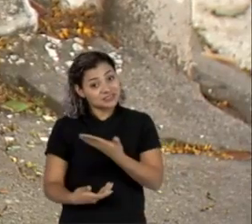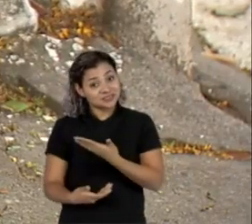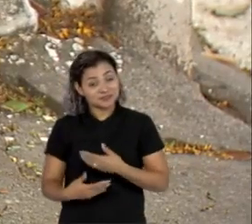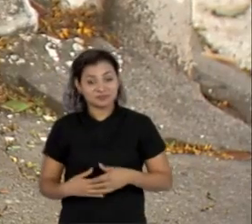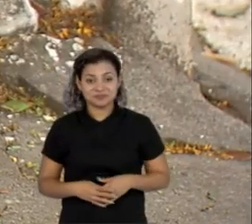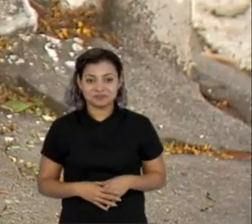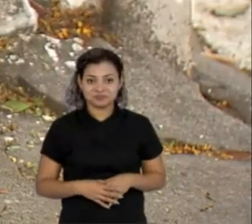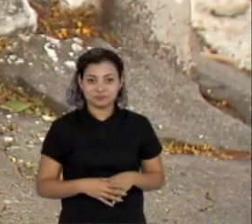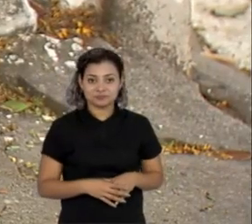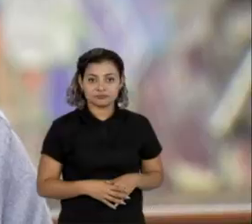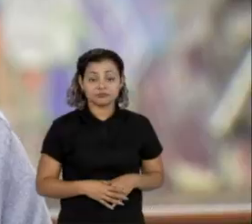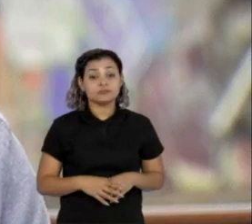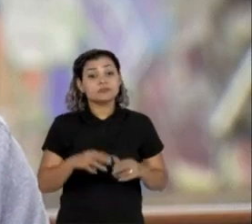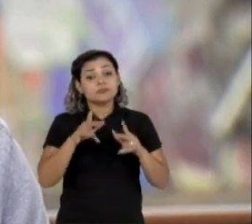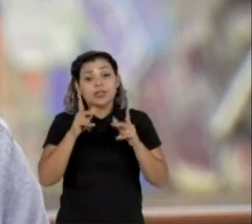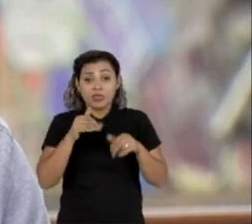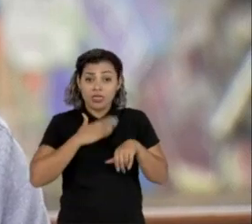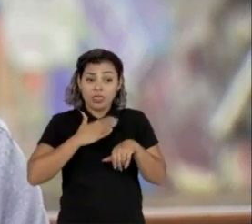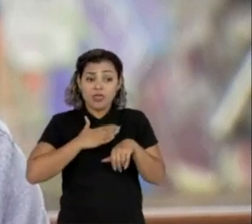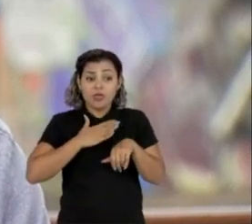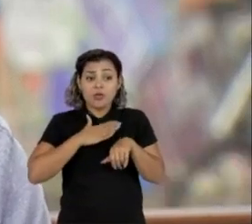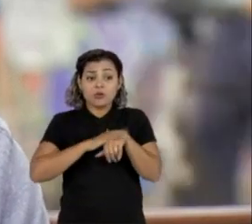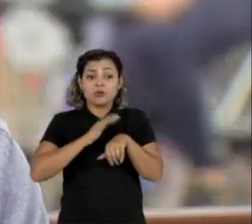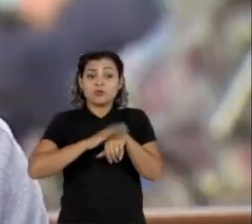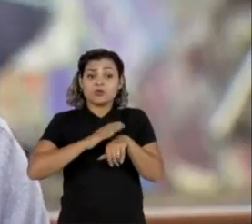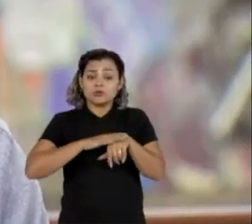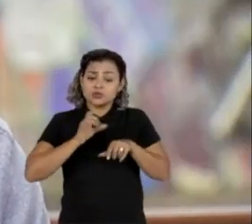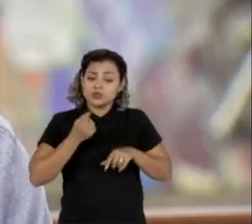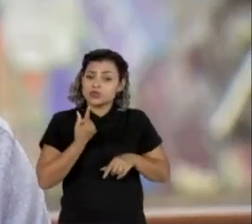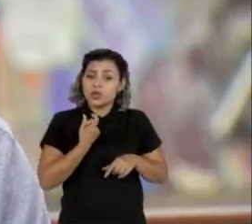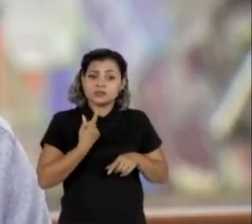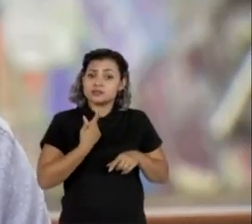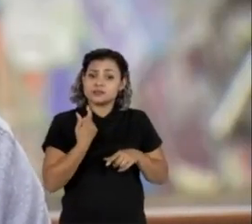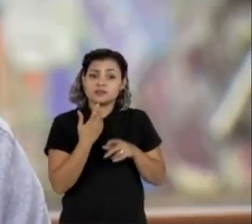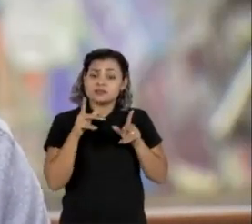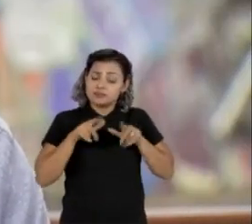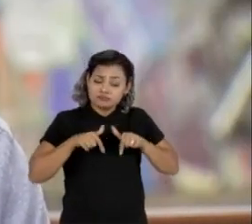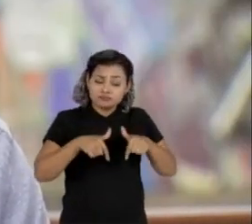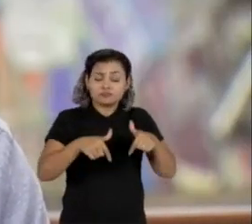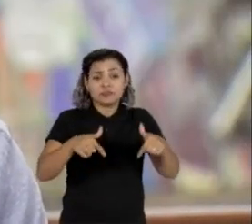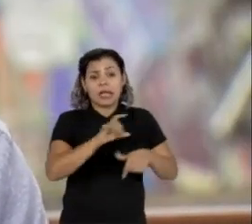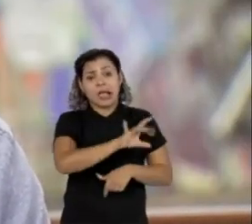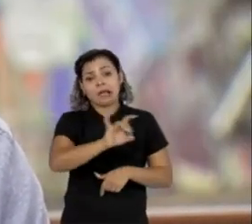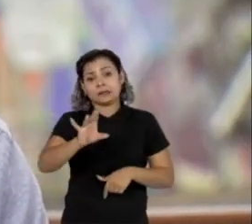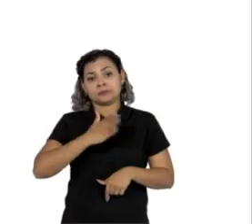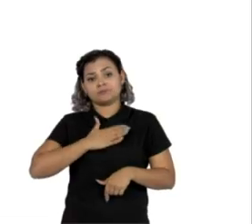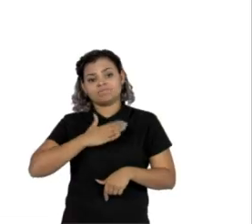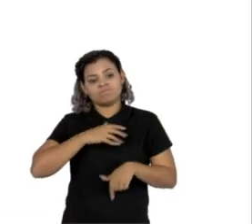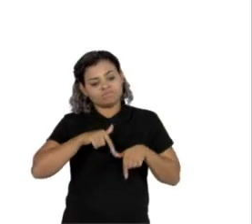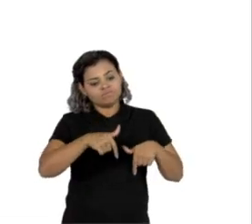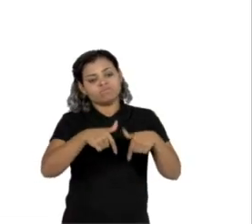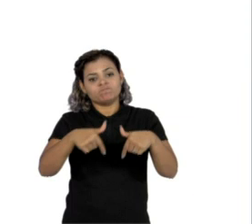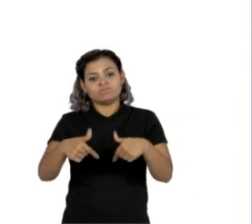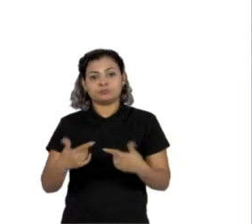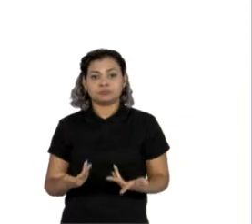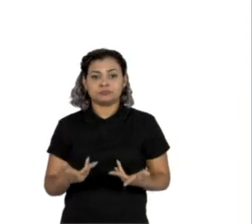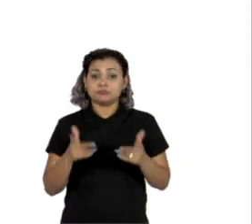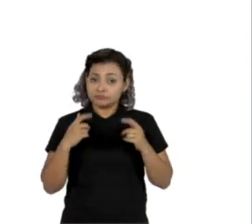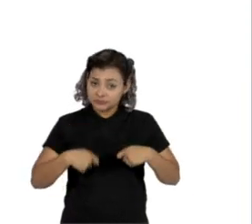respirar. É uma agulha num palheiro, assim, mas é o que cada um faz a sua parte, né, como se diz.